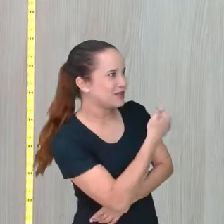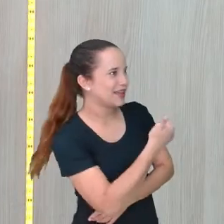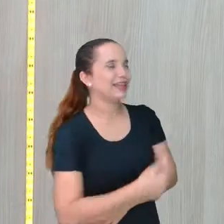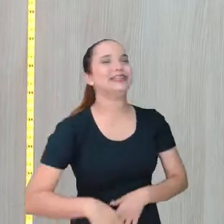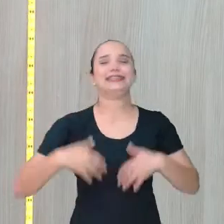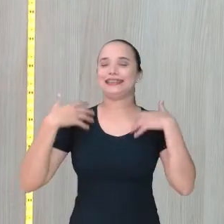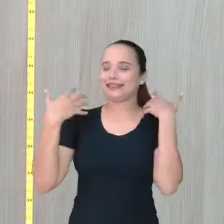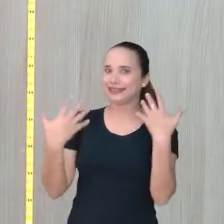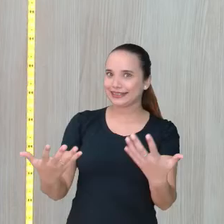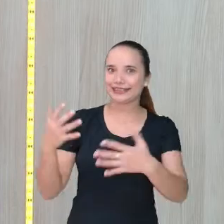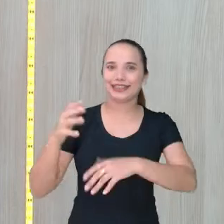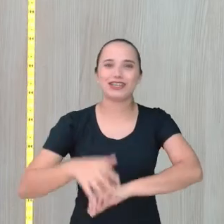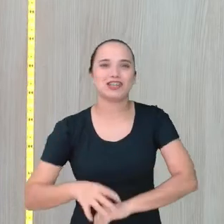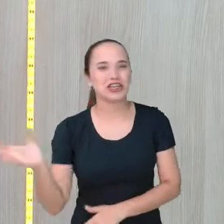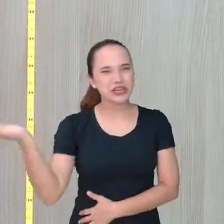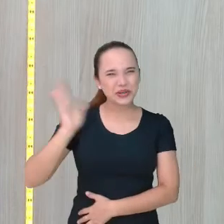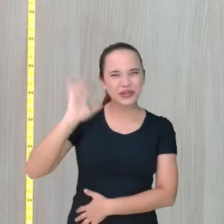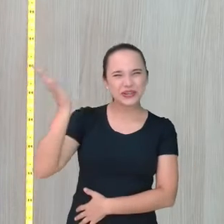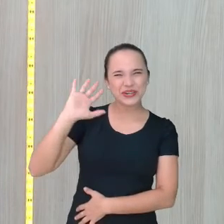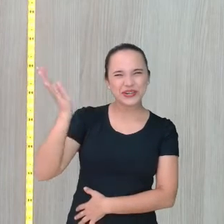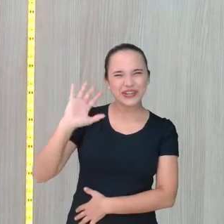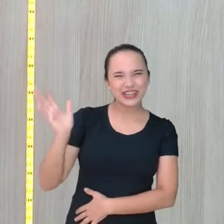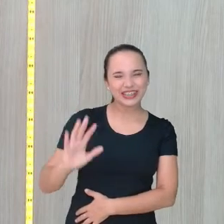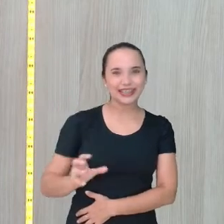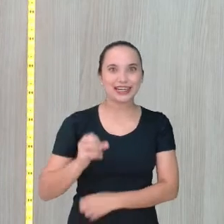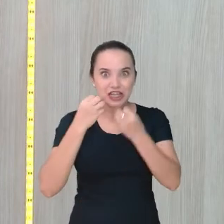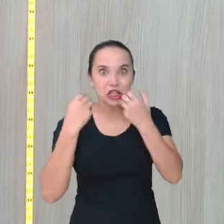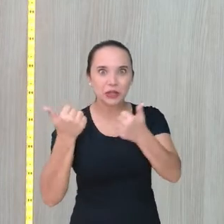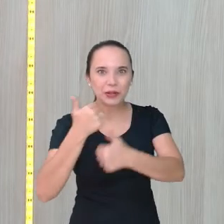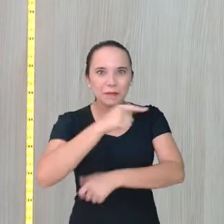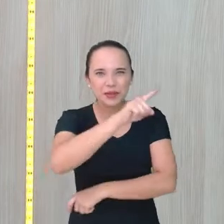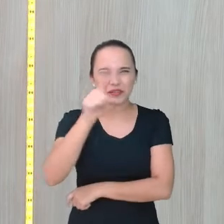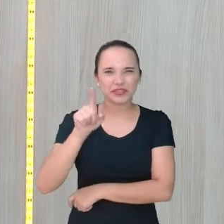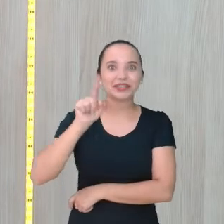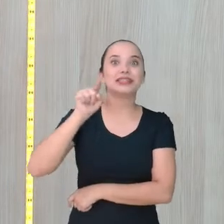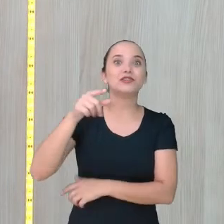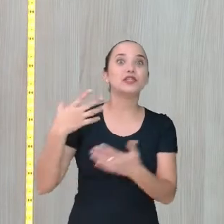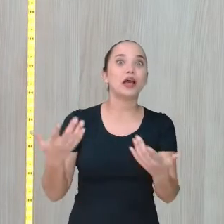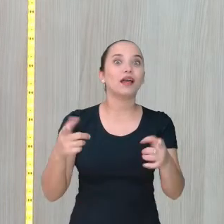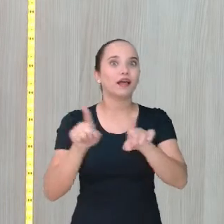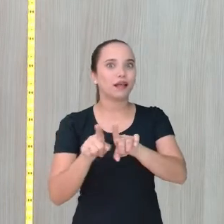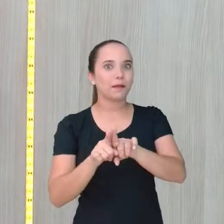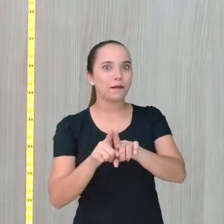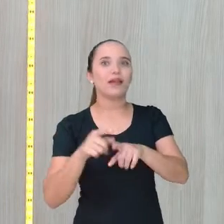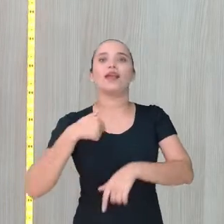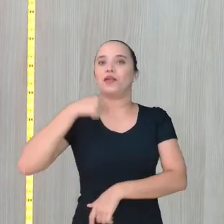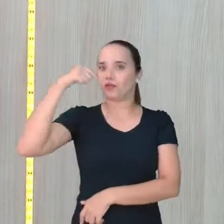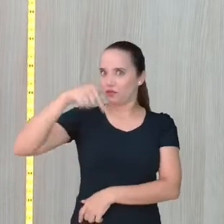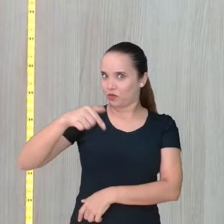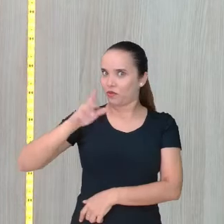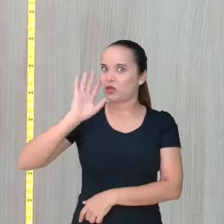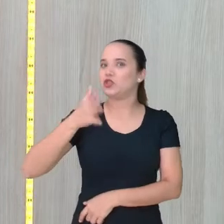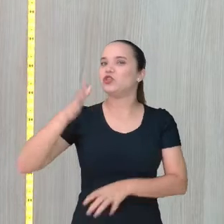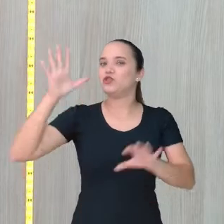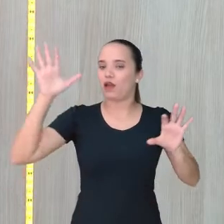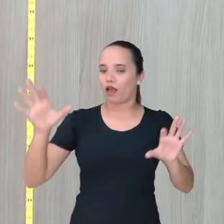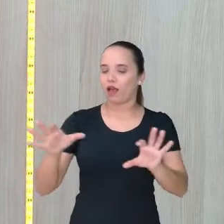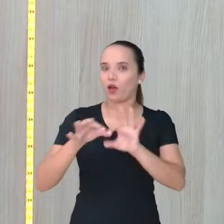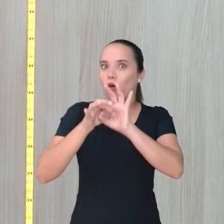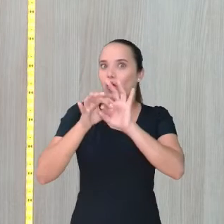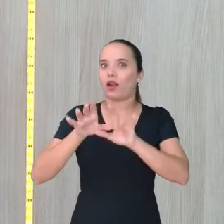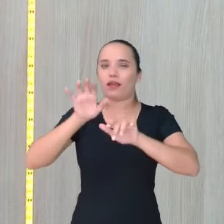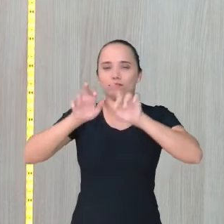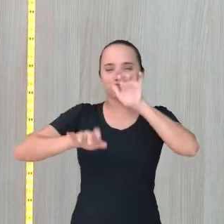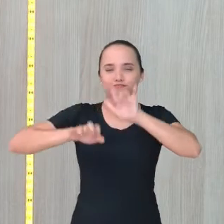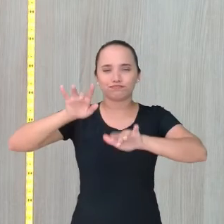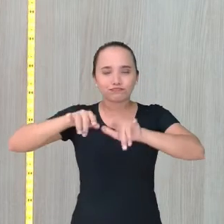Tudo bem. Olá, pessoal, tudo bem aí com vocês também? Eu já estou aqui ligada no chat, né,